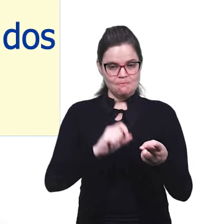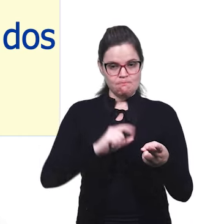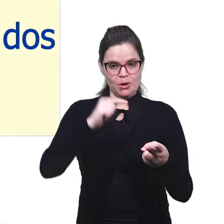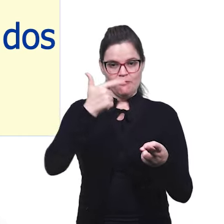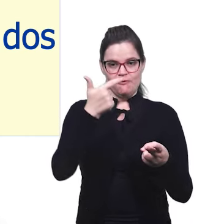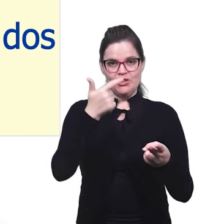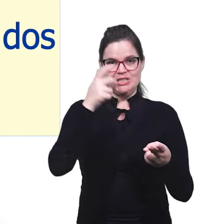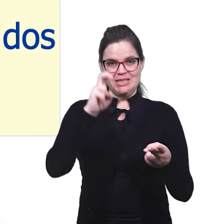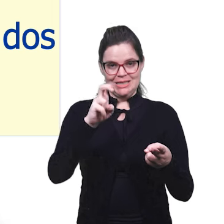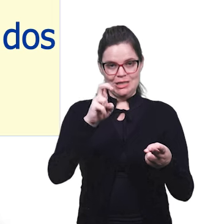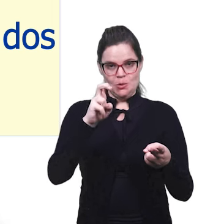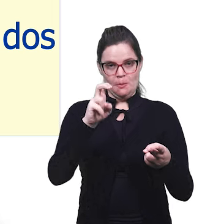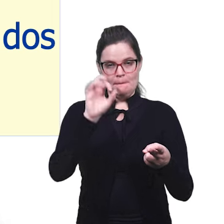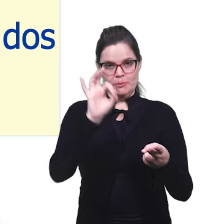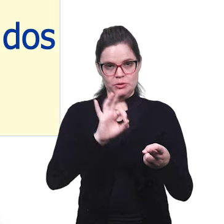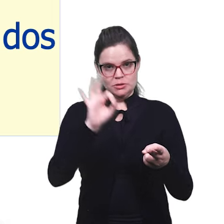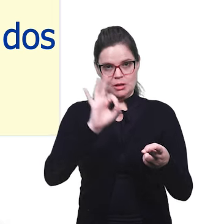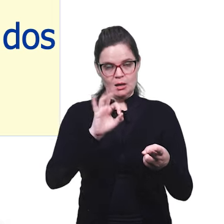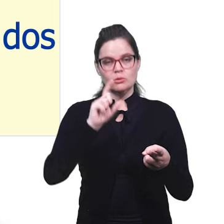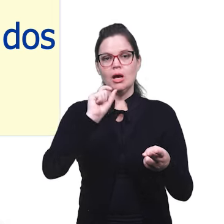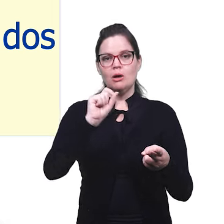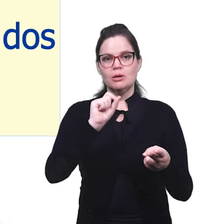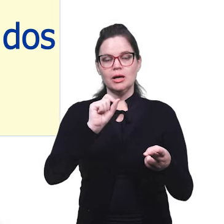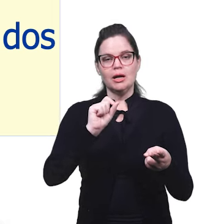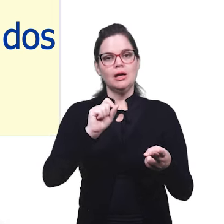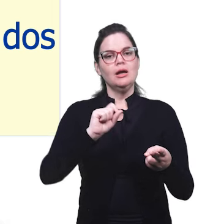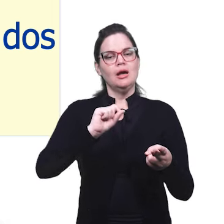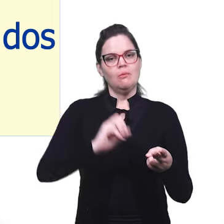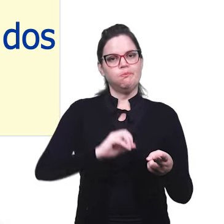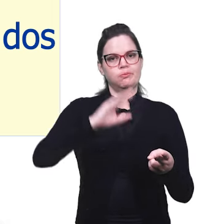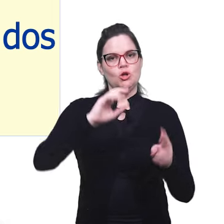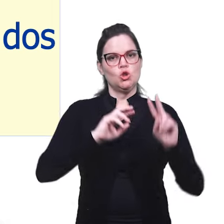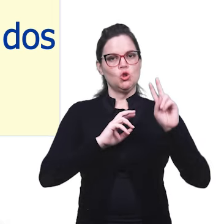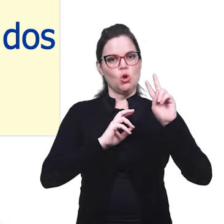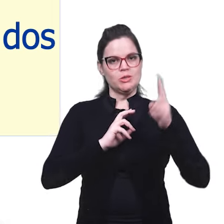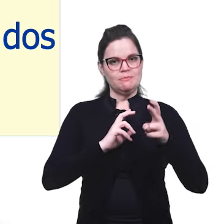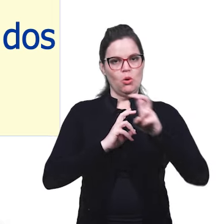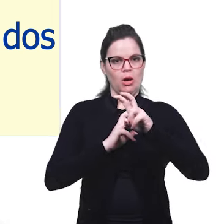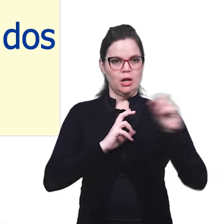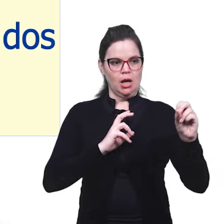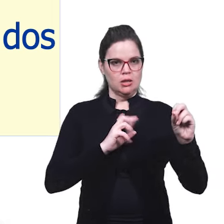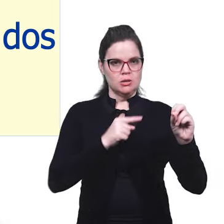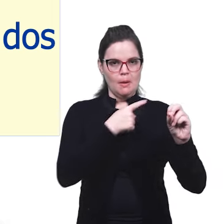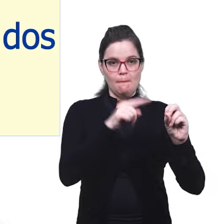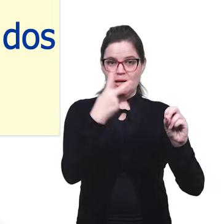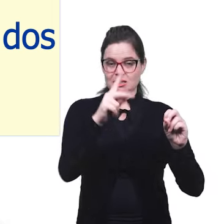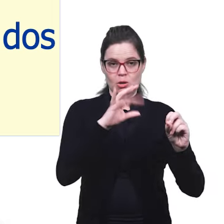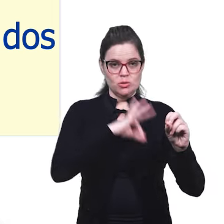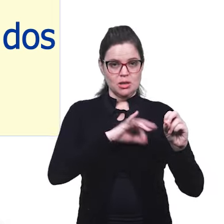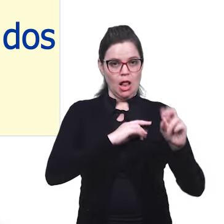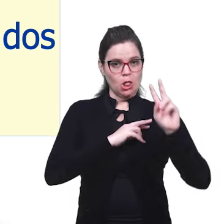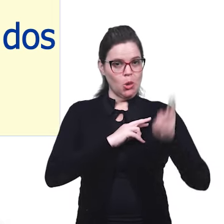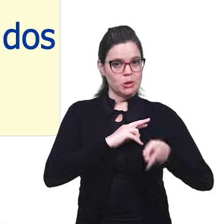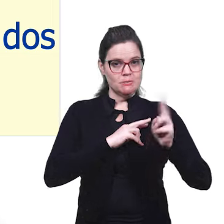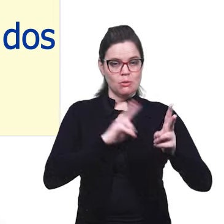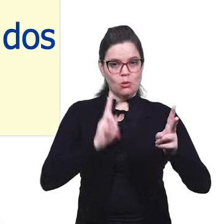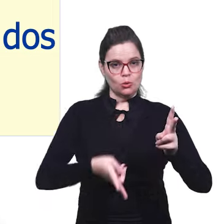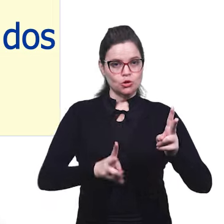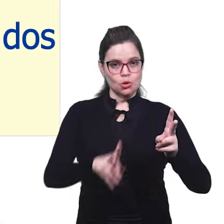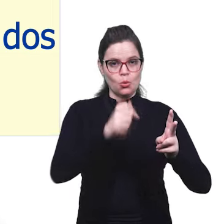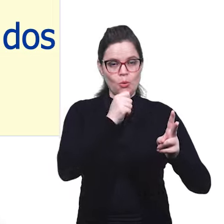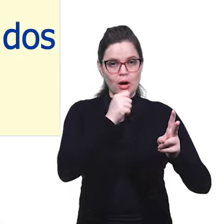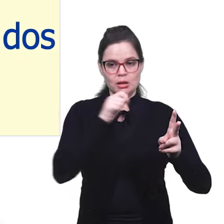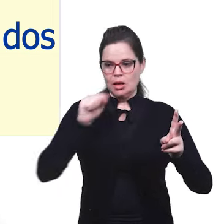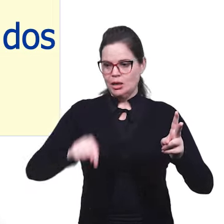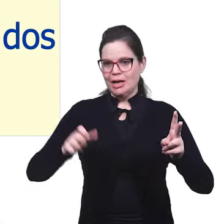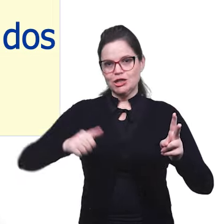2.000, se for aumentar 25%, ele tem que passar para 2.500 e não aumentou, continuou 2.000. Olha só,